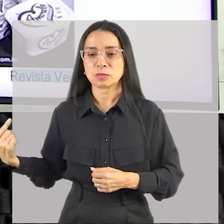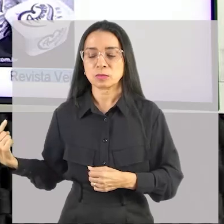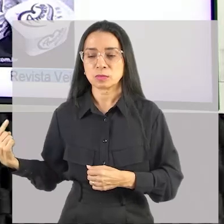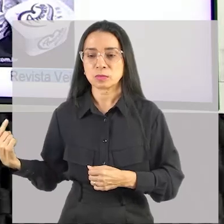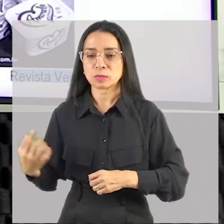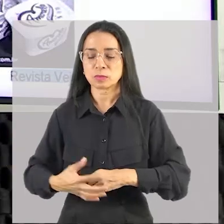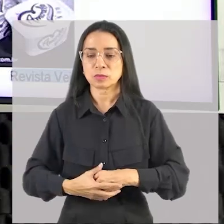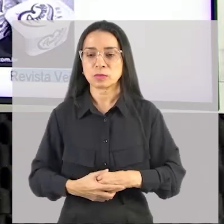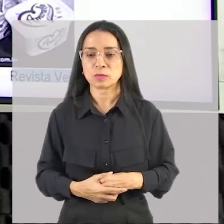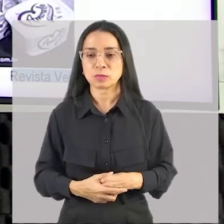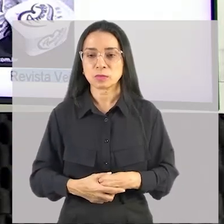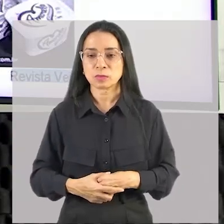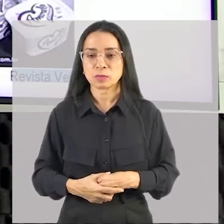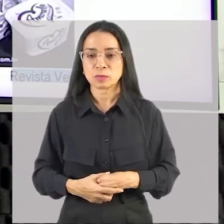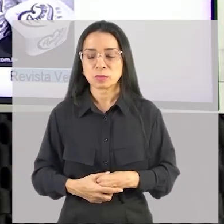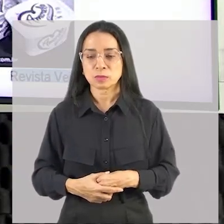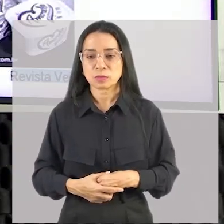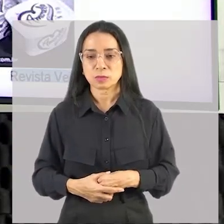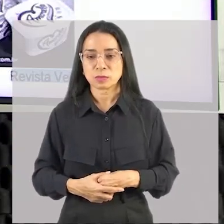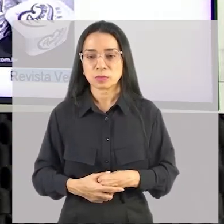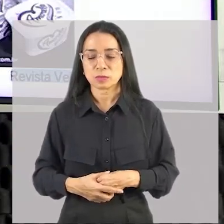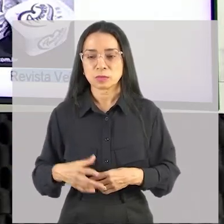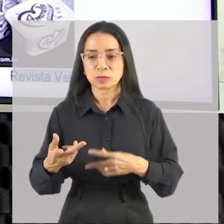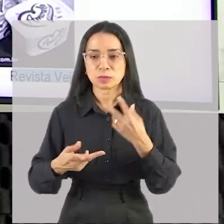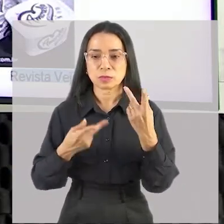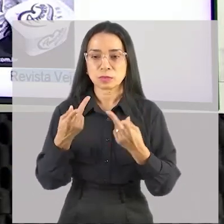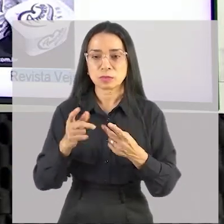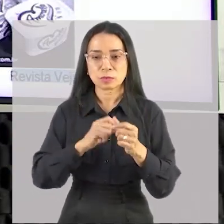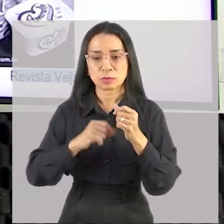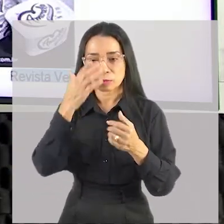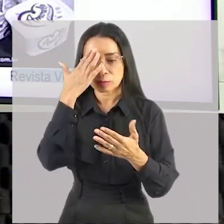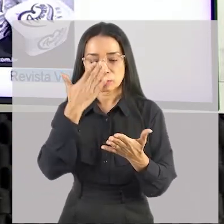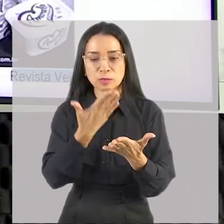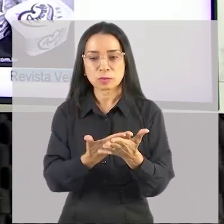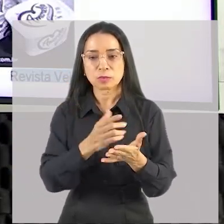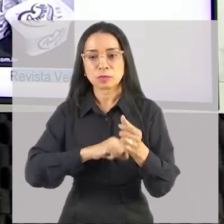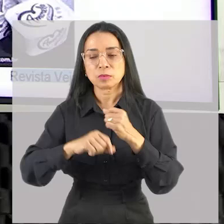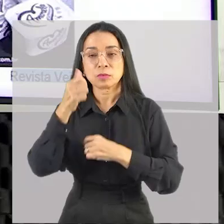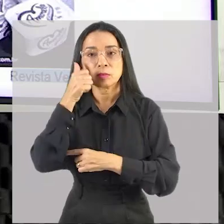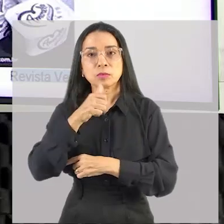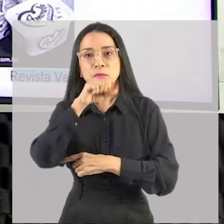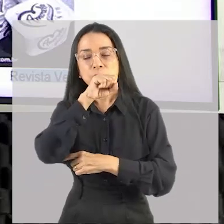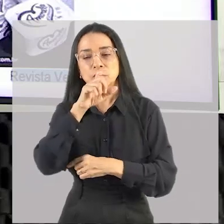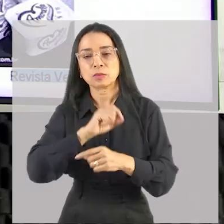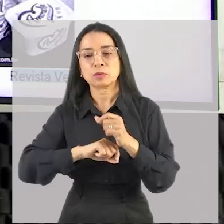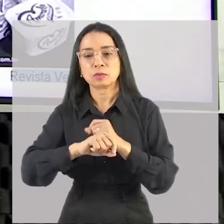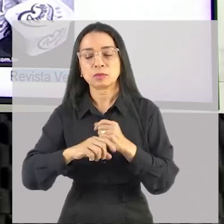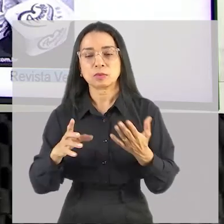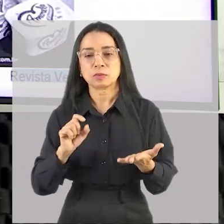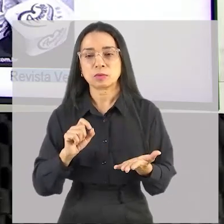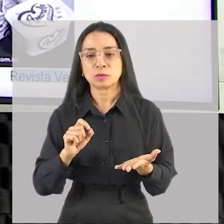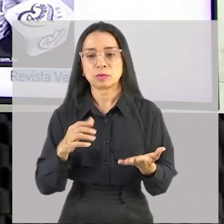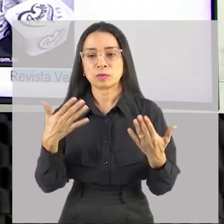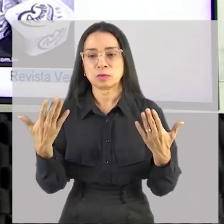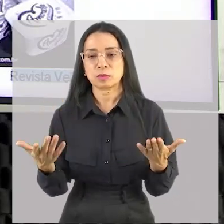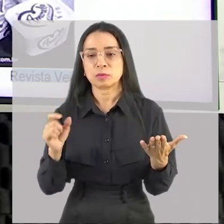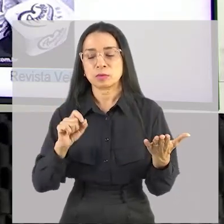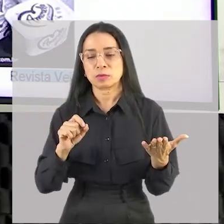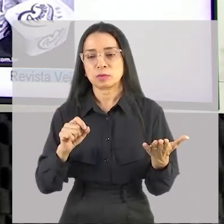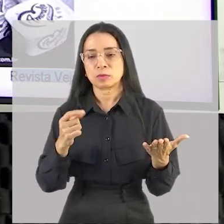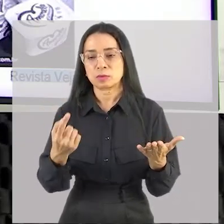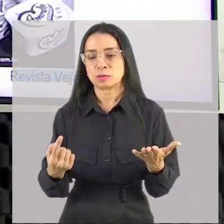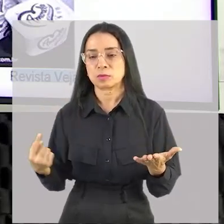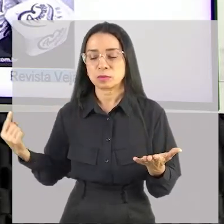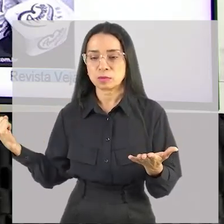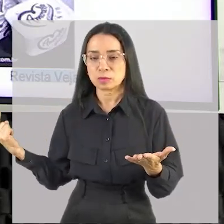cartaz? Mais uma vez, ó. Como eu já disse, né? Com certeza é uma mãe. Então, declare